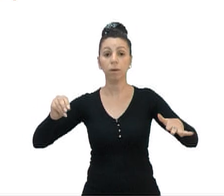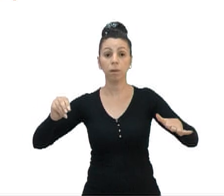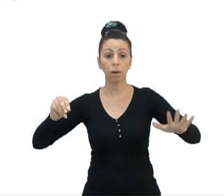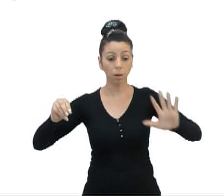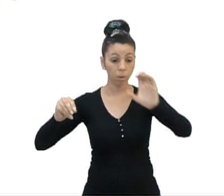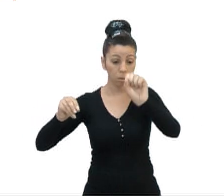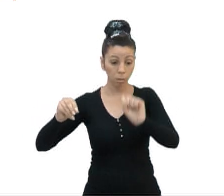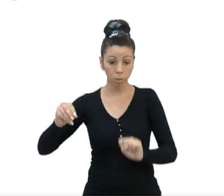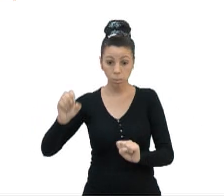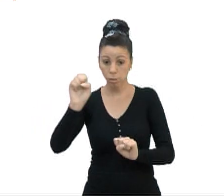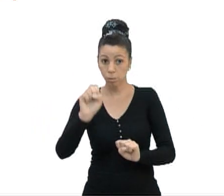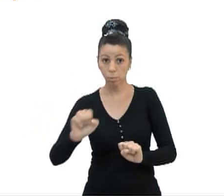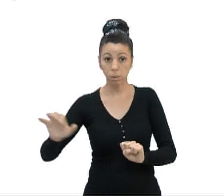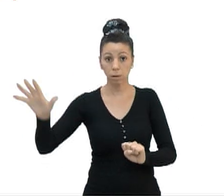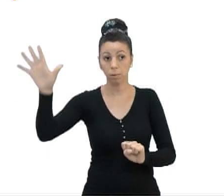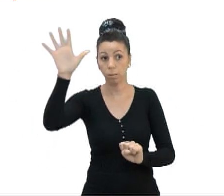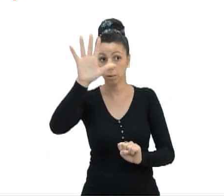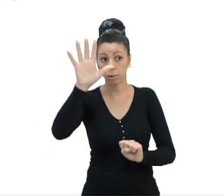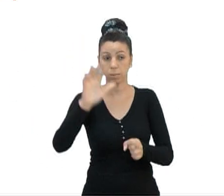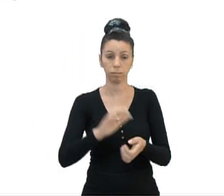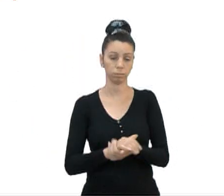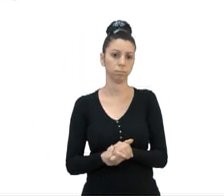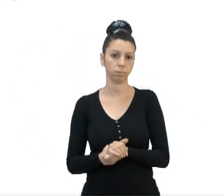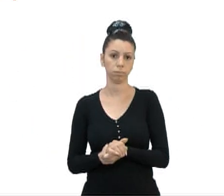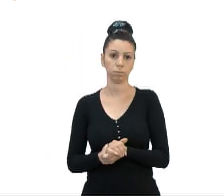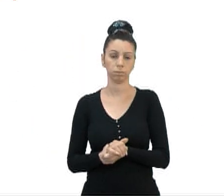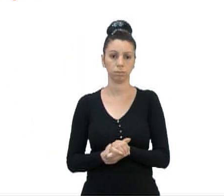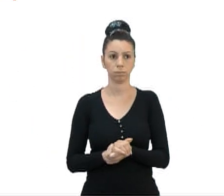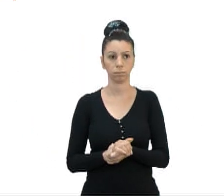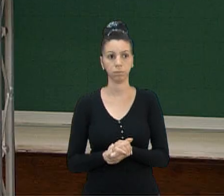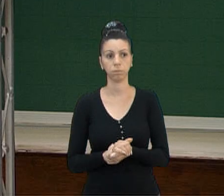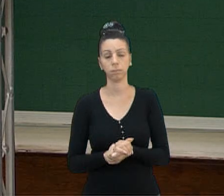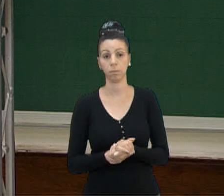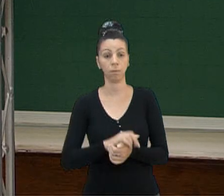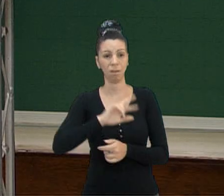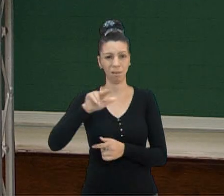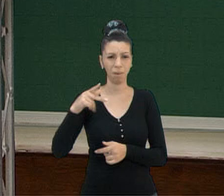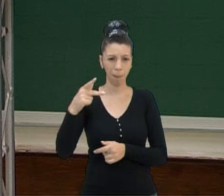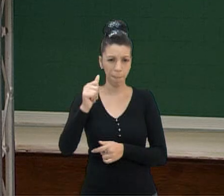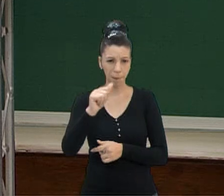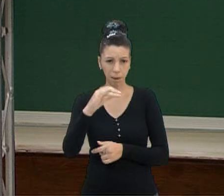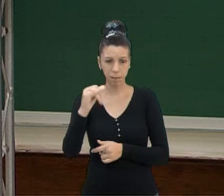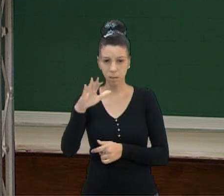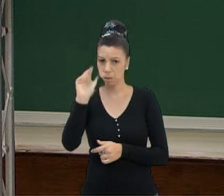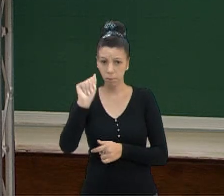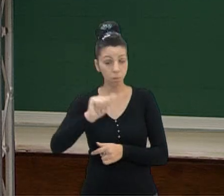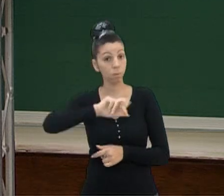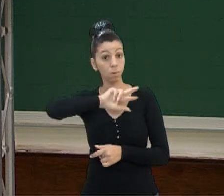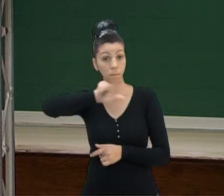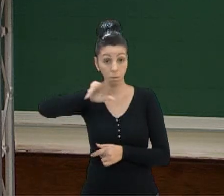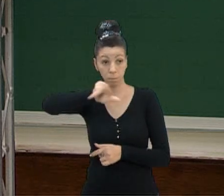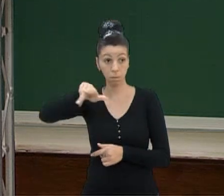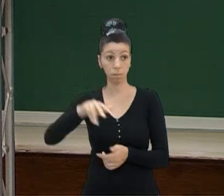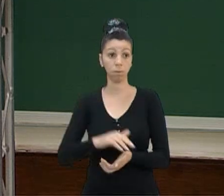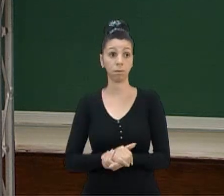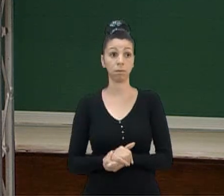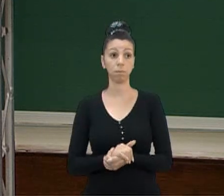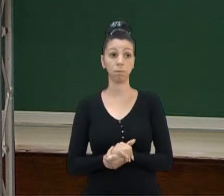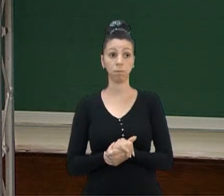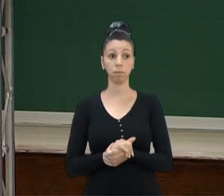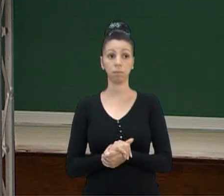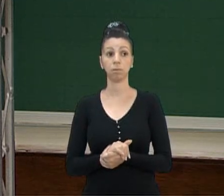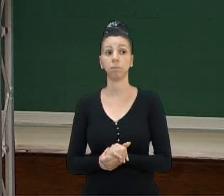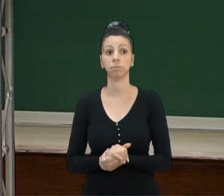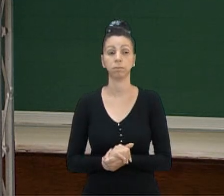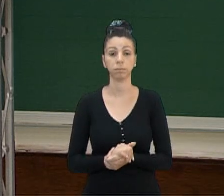gente tinha ali, banhada pelo Pacífico? Não, a gente viu lá, pelo Atlântico e pelo Ártico. Oceano Índico é o limite natural da